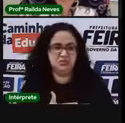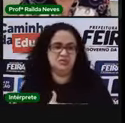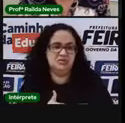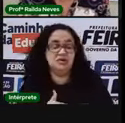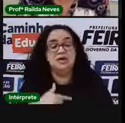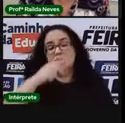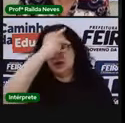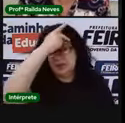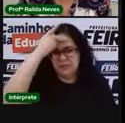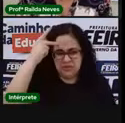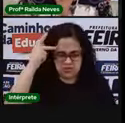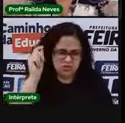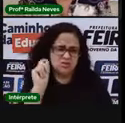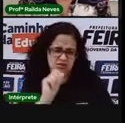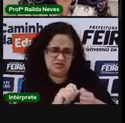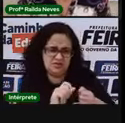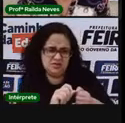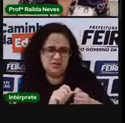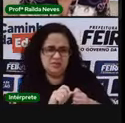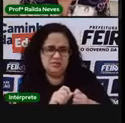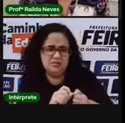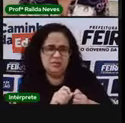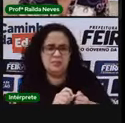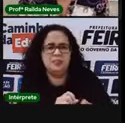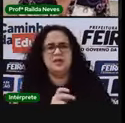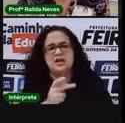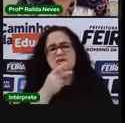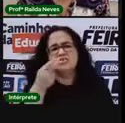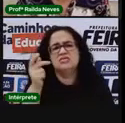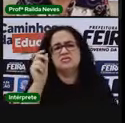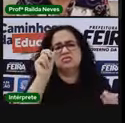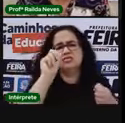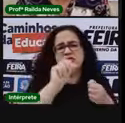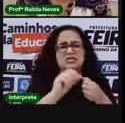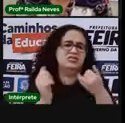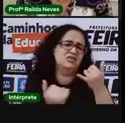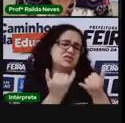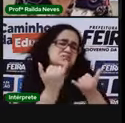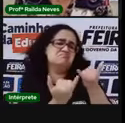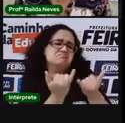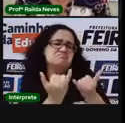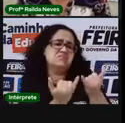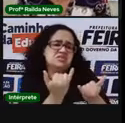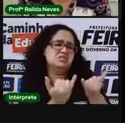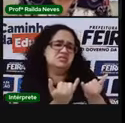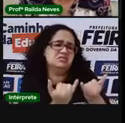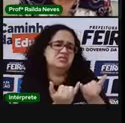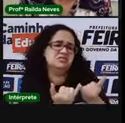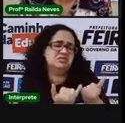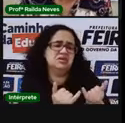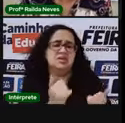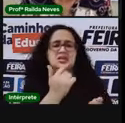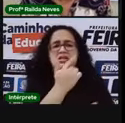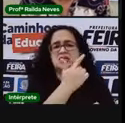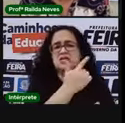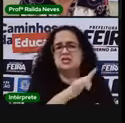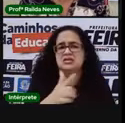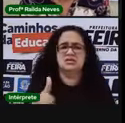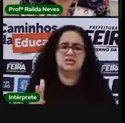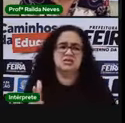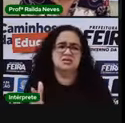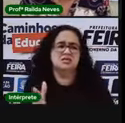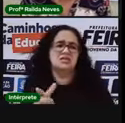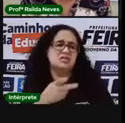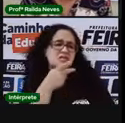pessoa que fez isso disse que fez brincando, que não teve a intenção